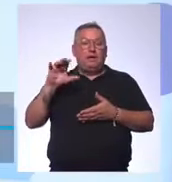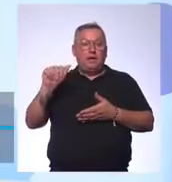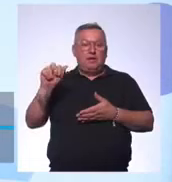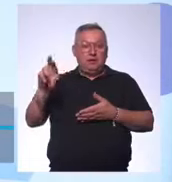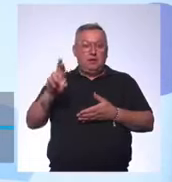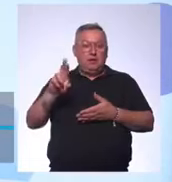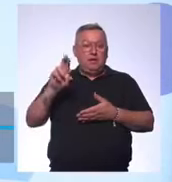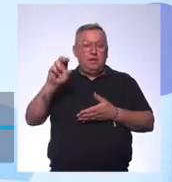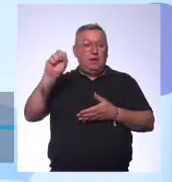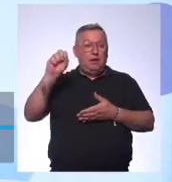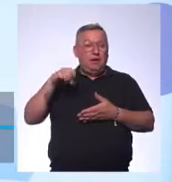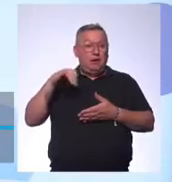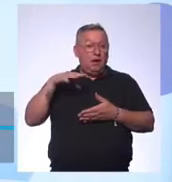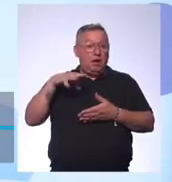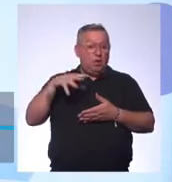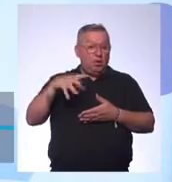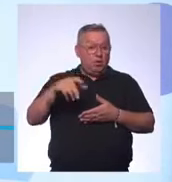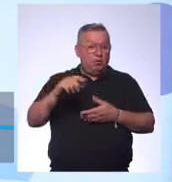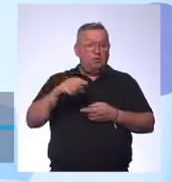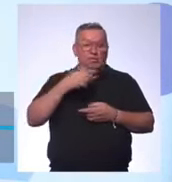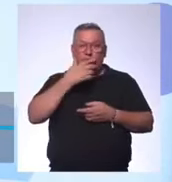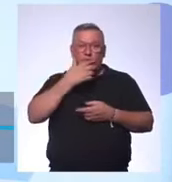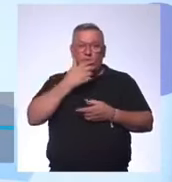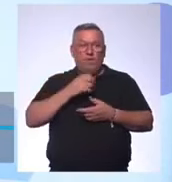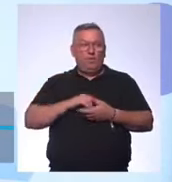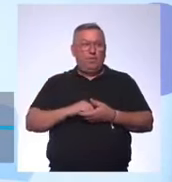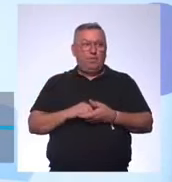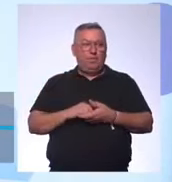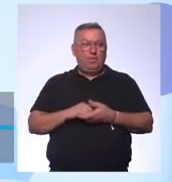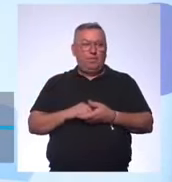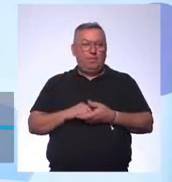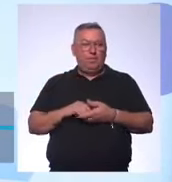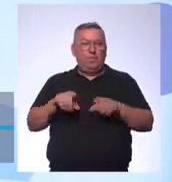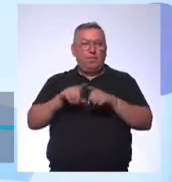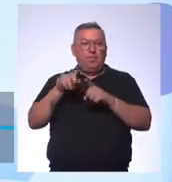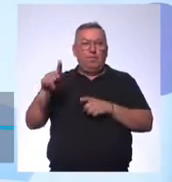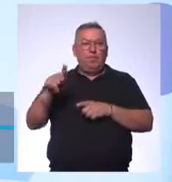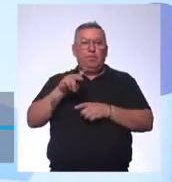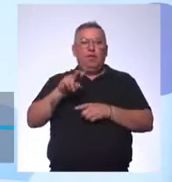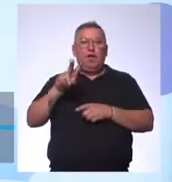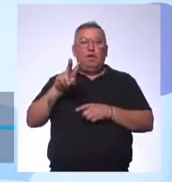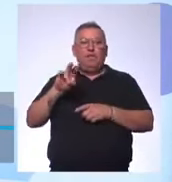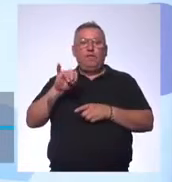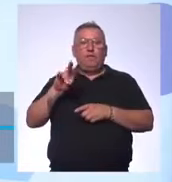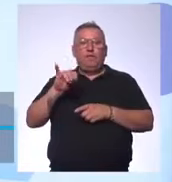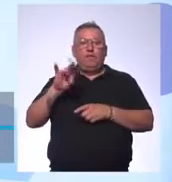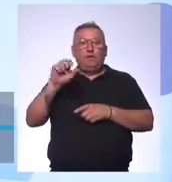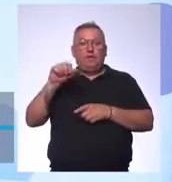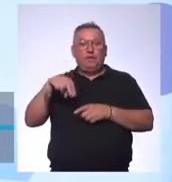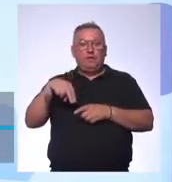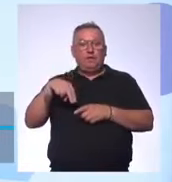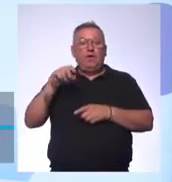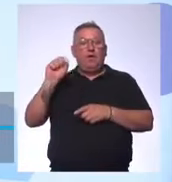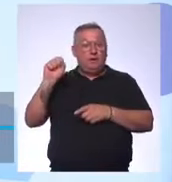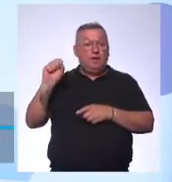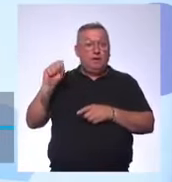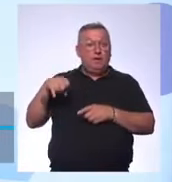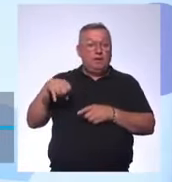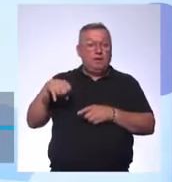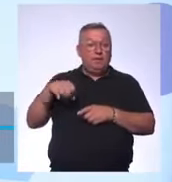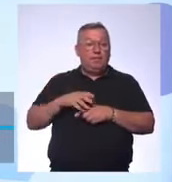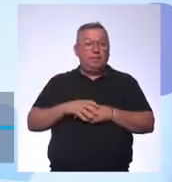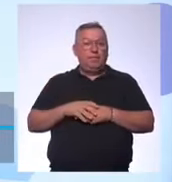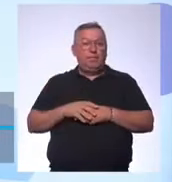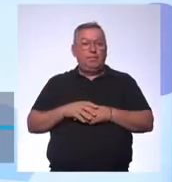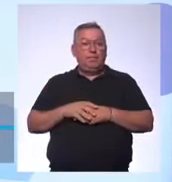a todas as questões. A professora Vivian, sim, né?